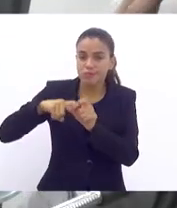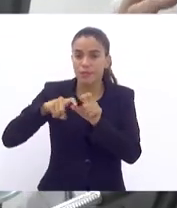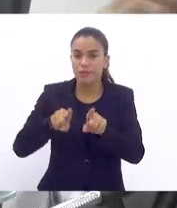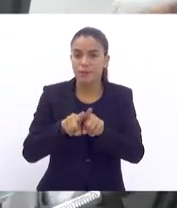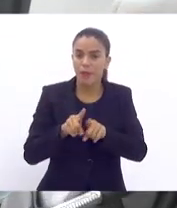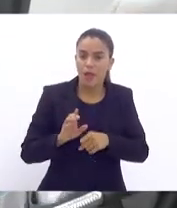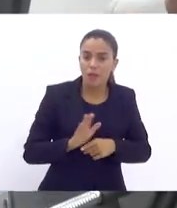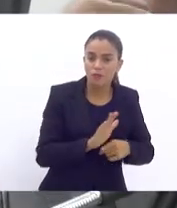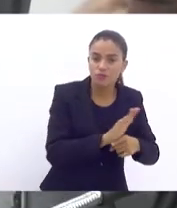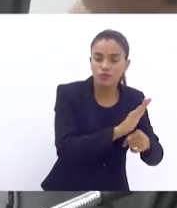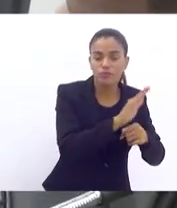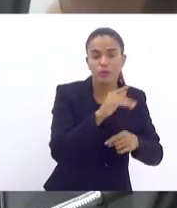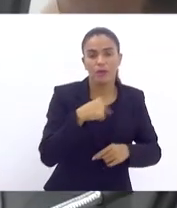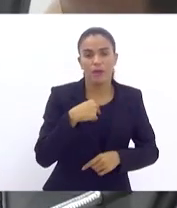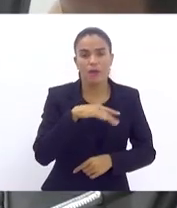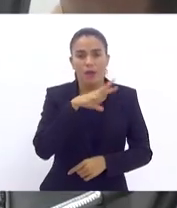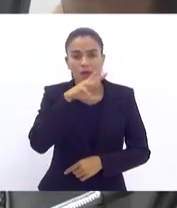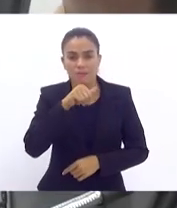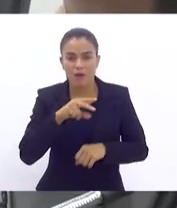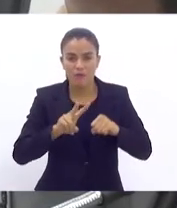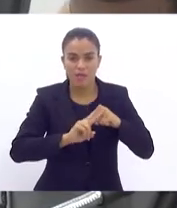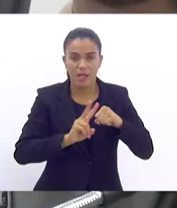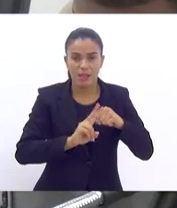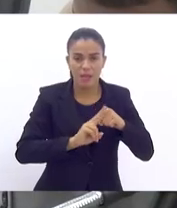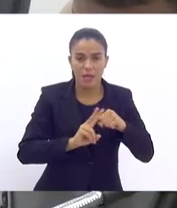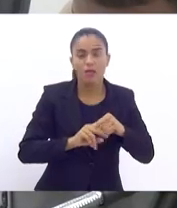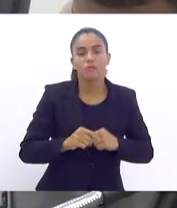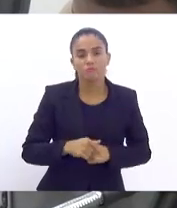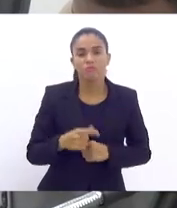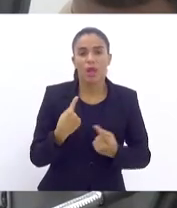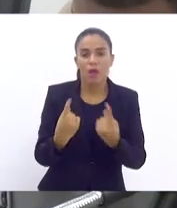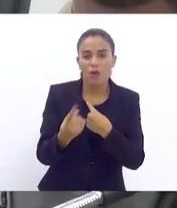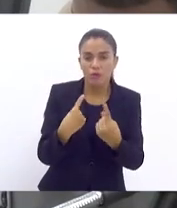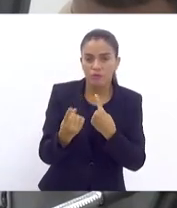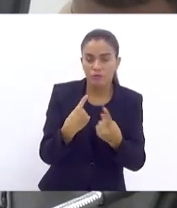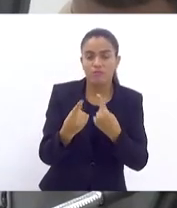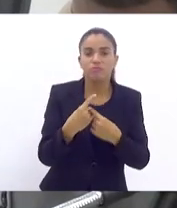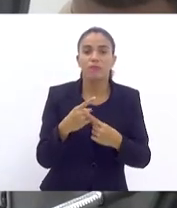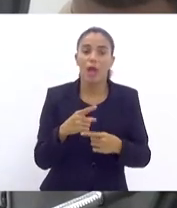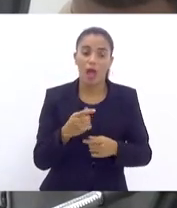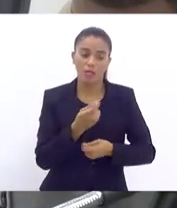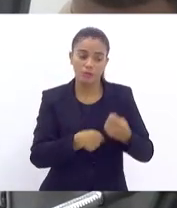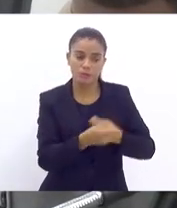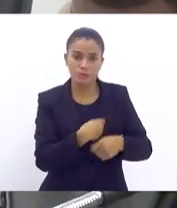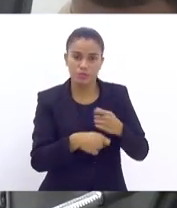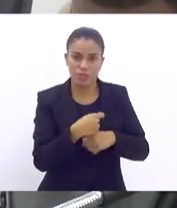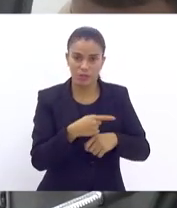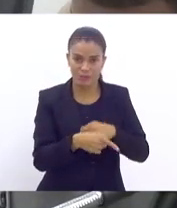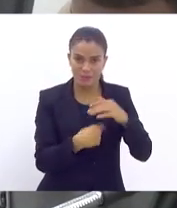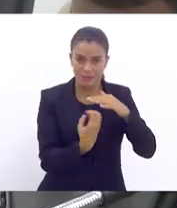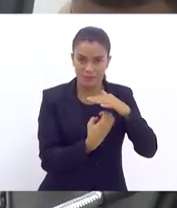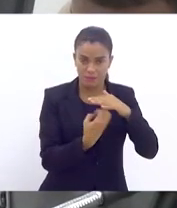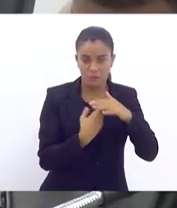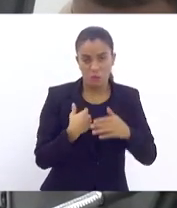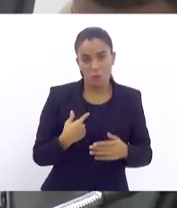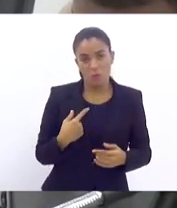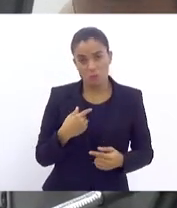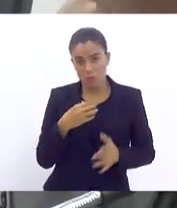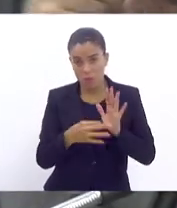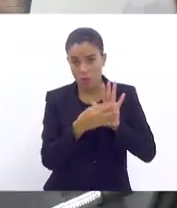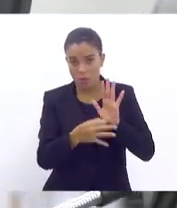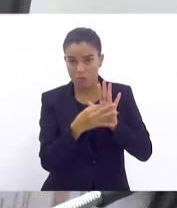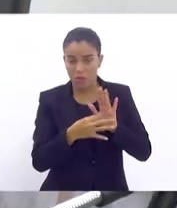veterinária de emergência de animais acidentados nas rodovias e estradas por ela administradas meu parecer é pela